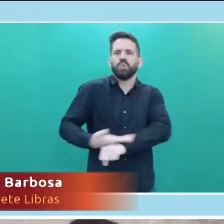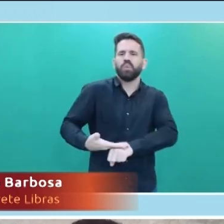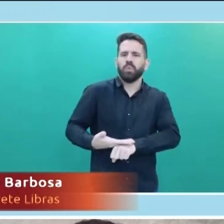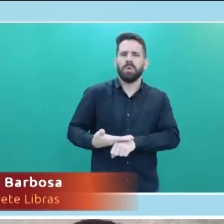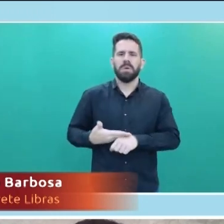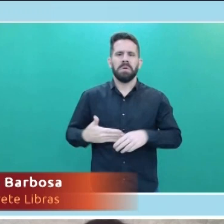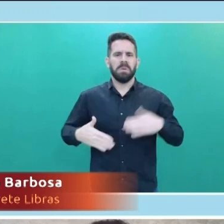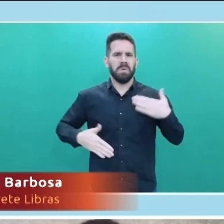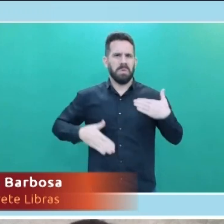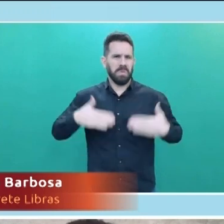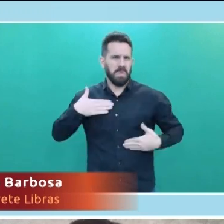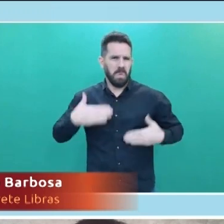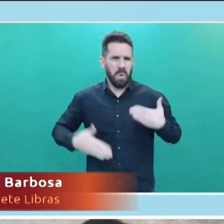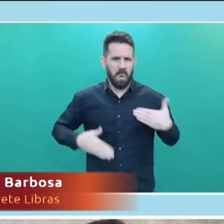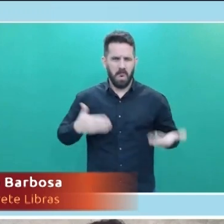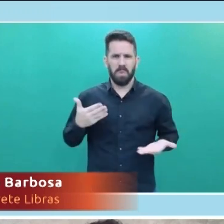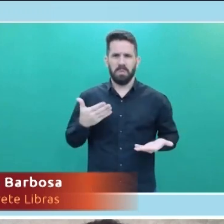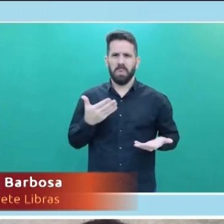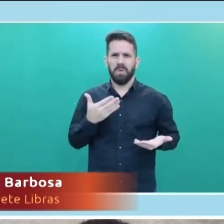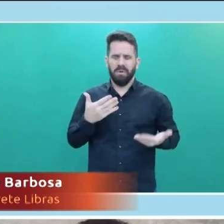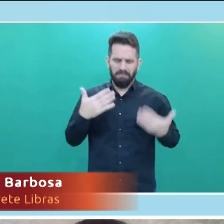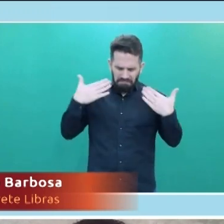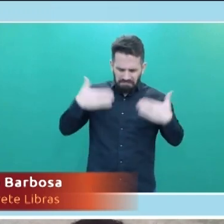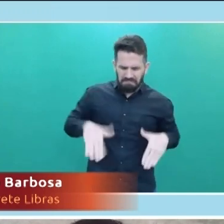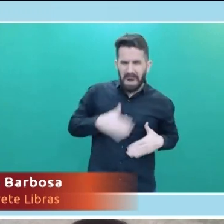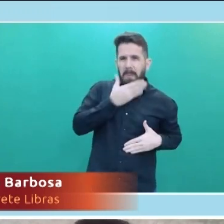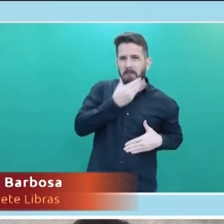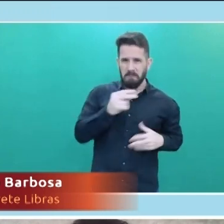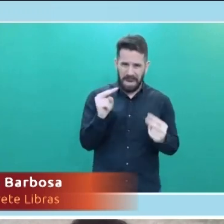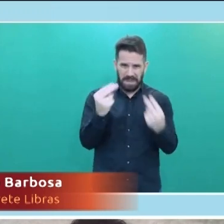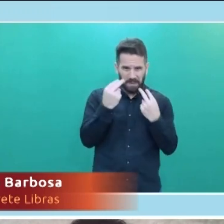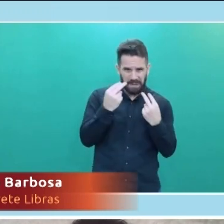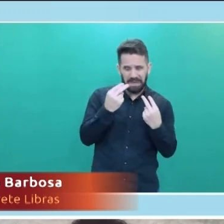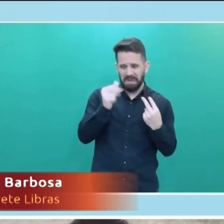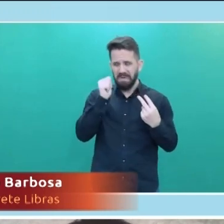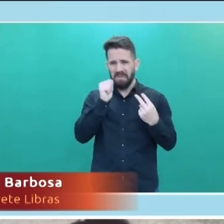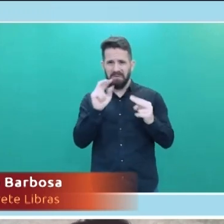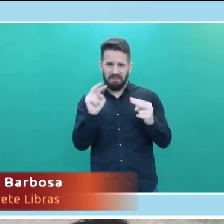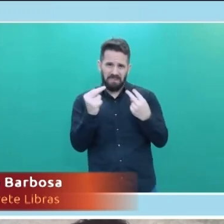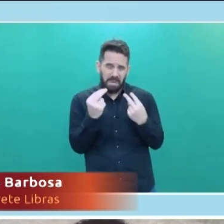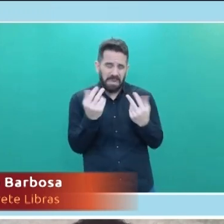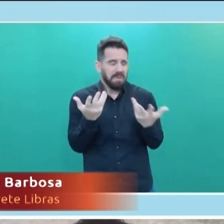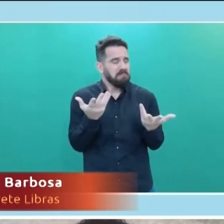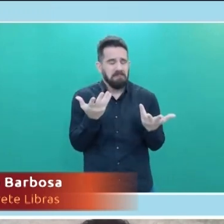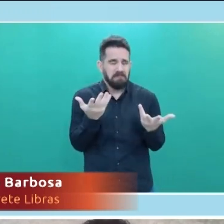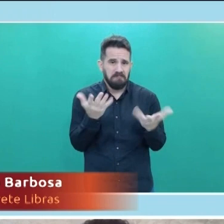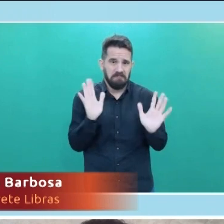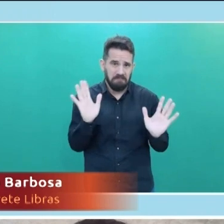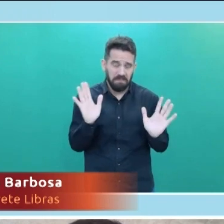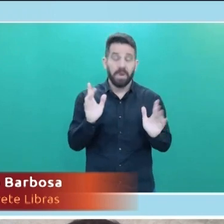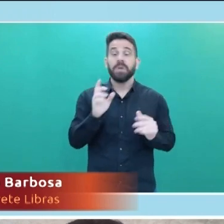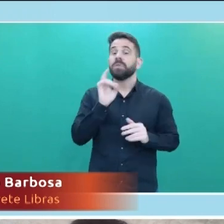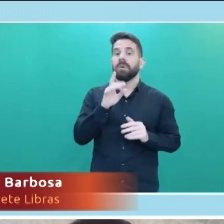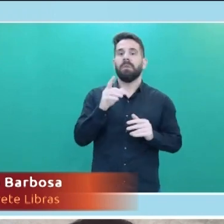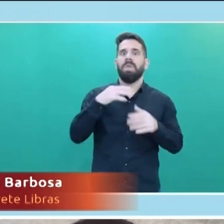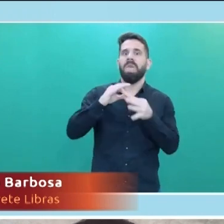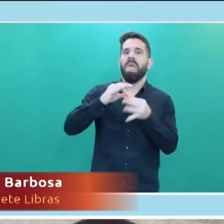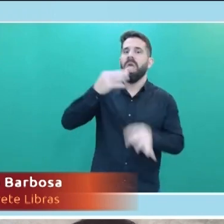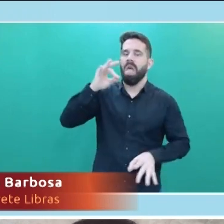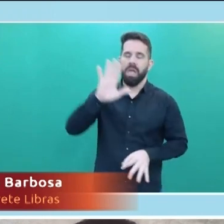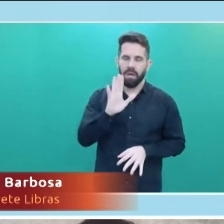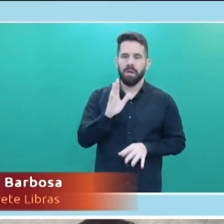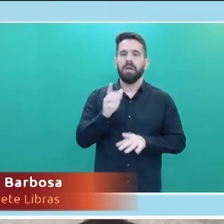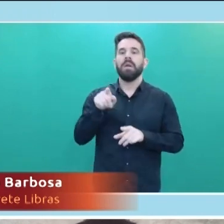ele masculino, feminino. Eu não quero me estender, mas só citar um exemplo de uma antropóloga que há 100 anos